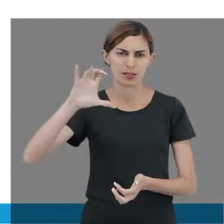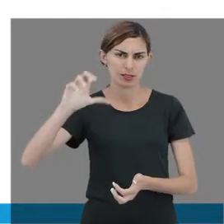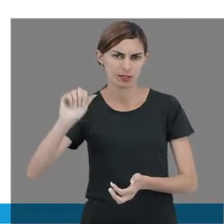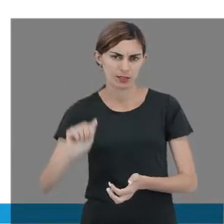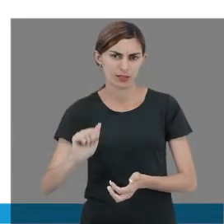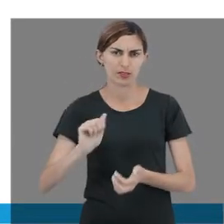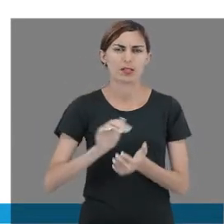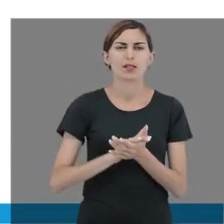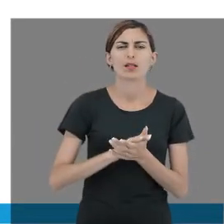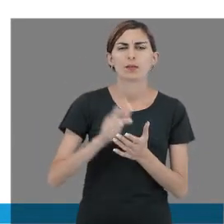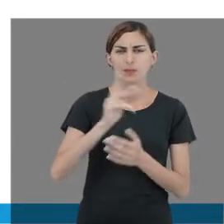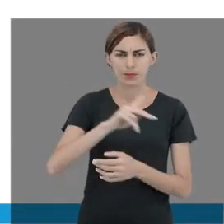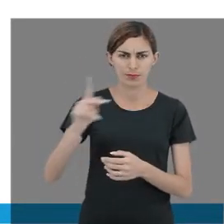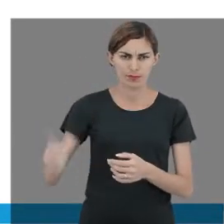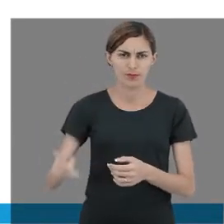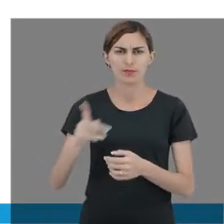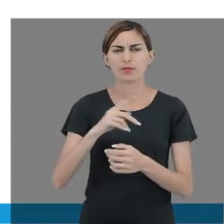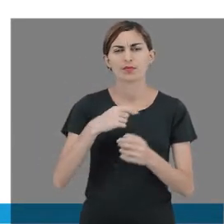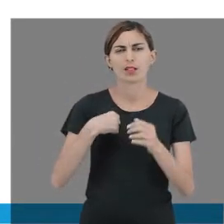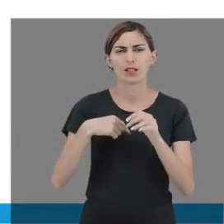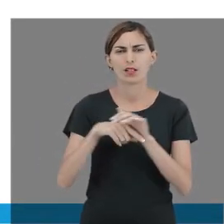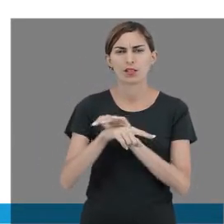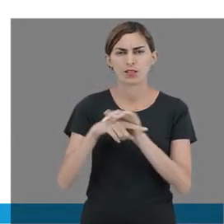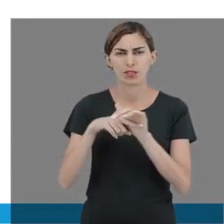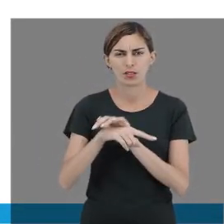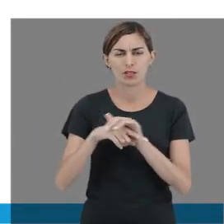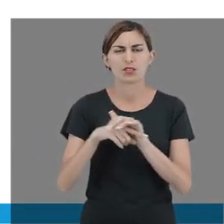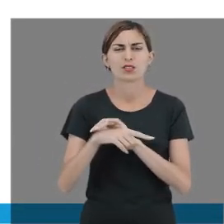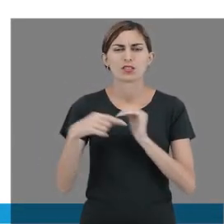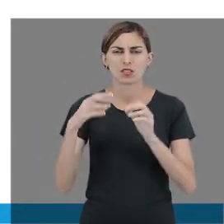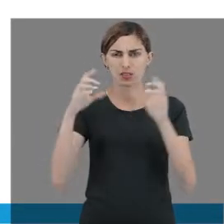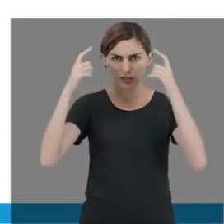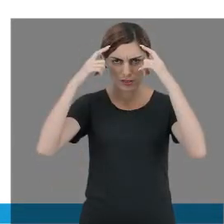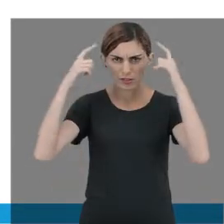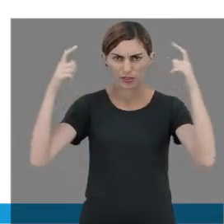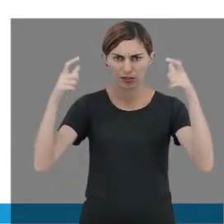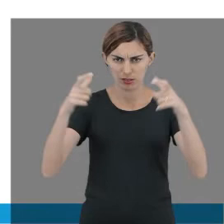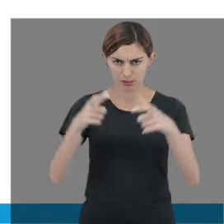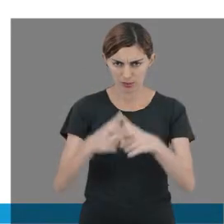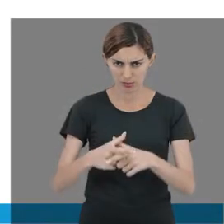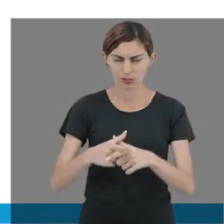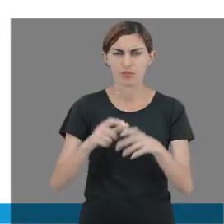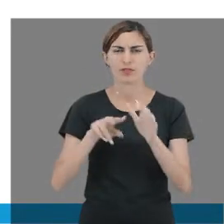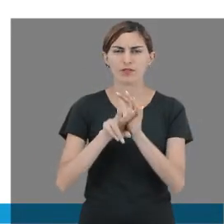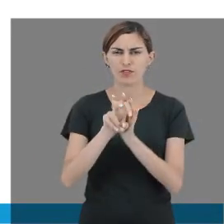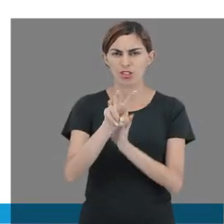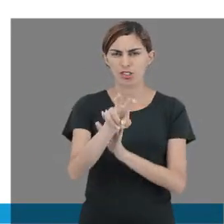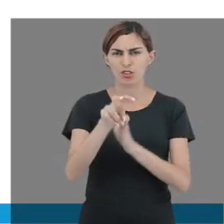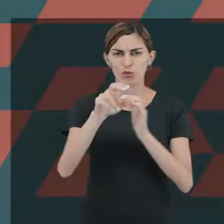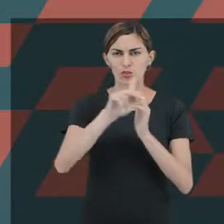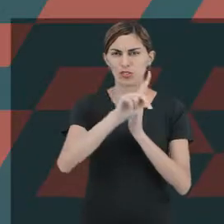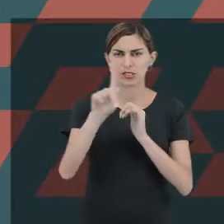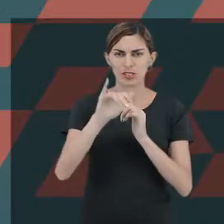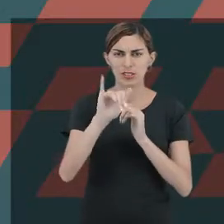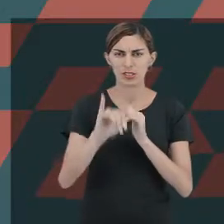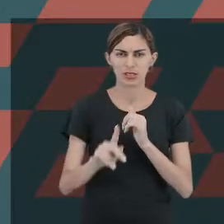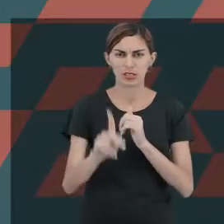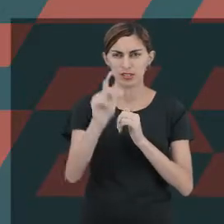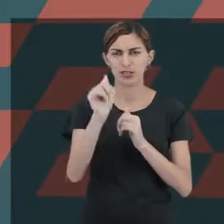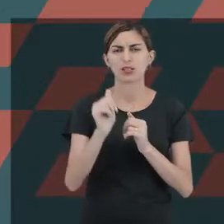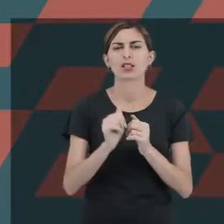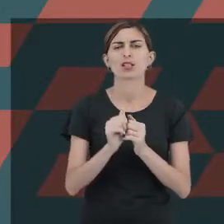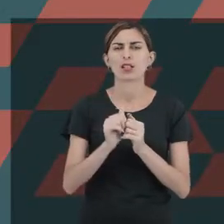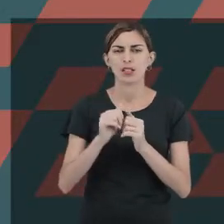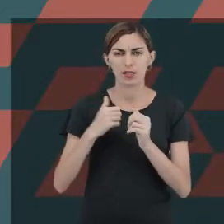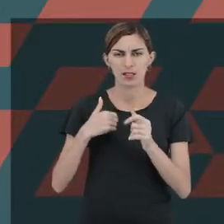provavelmente a fisiopatologia, ou seja, o que leva à lesão na síndrome congênita do Zika vírus é uma indução à apoptose. Então o vírus vai direto lá no neurônio, ele vai